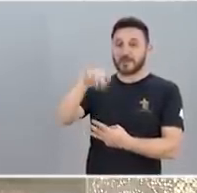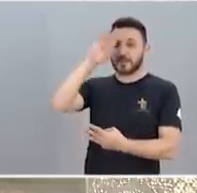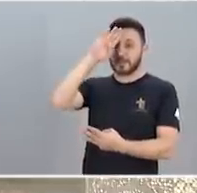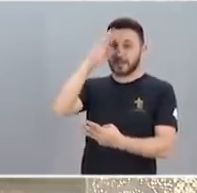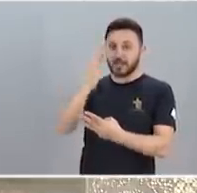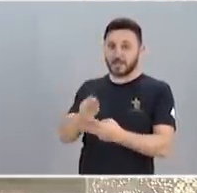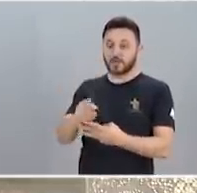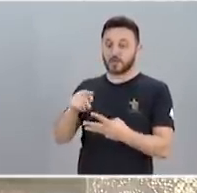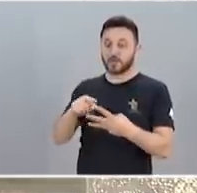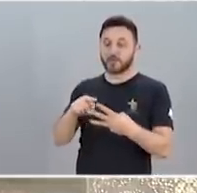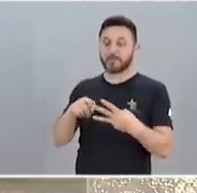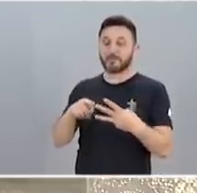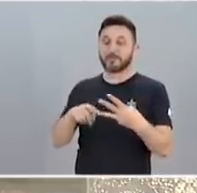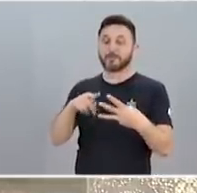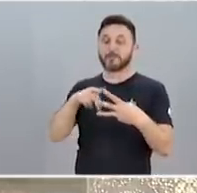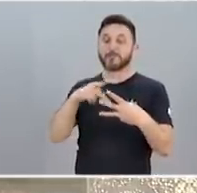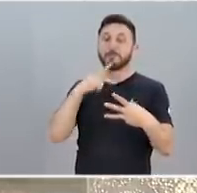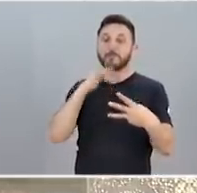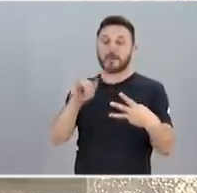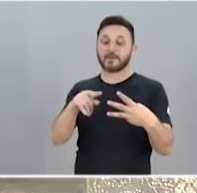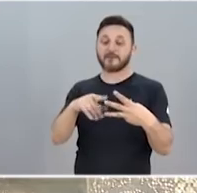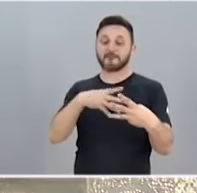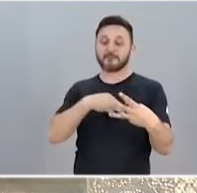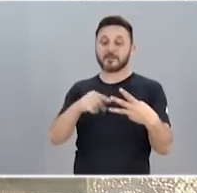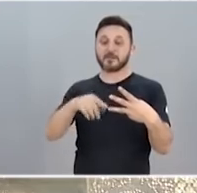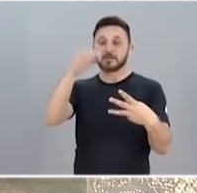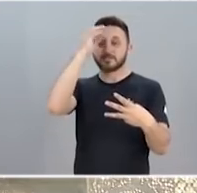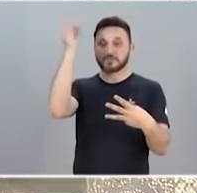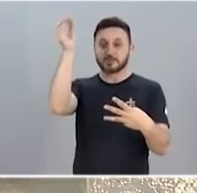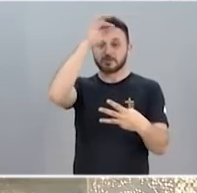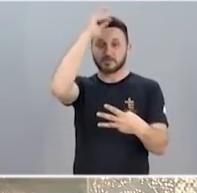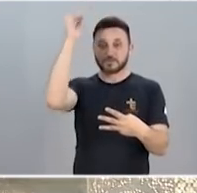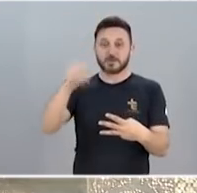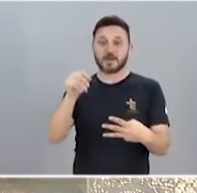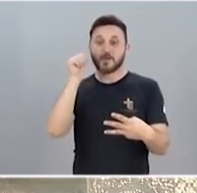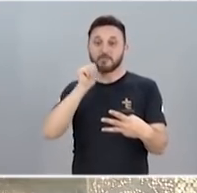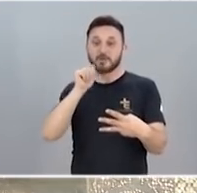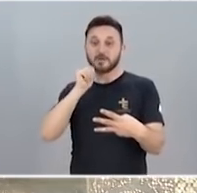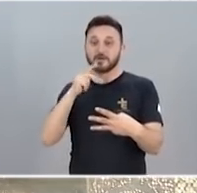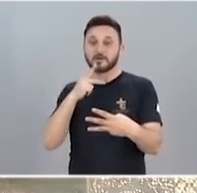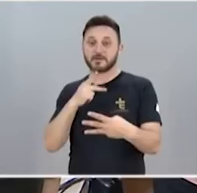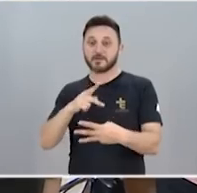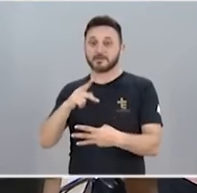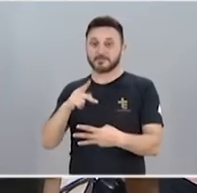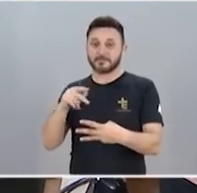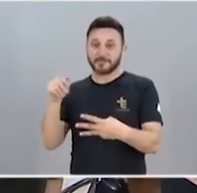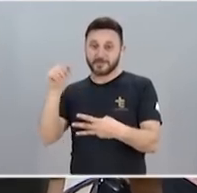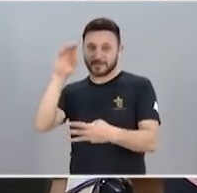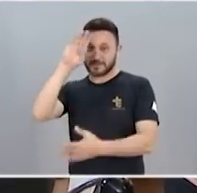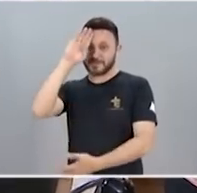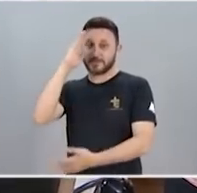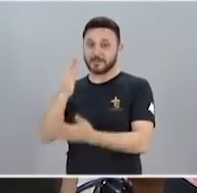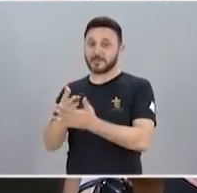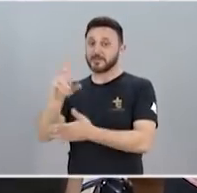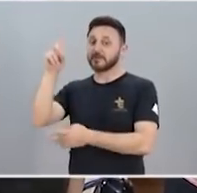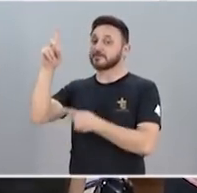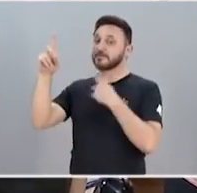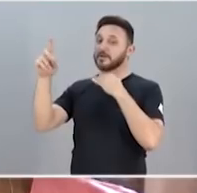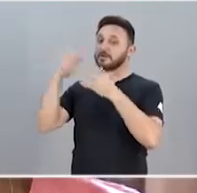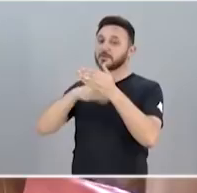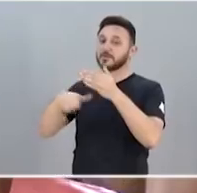a fé na Santíssima Trindade. As mulheres: creio em Deus